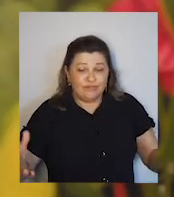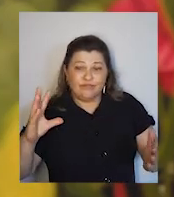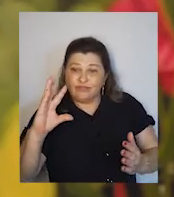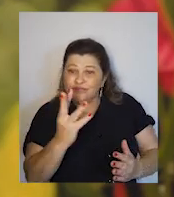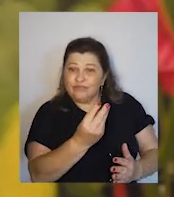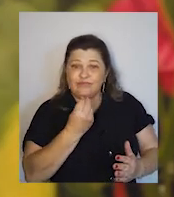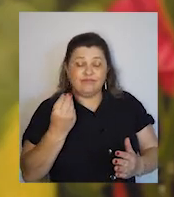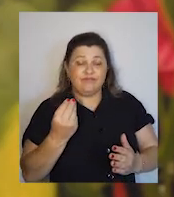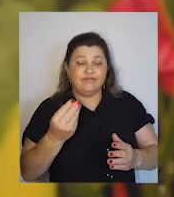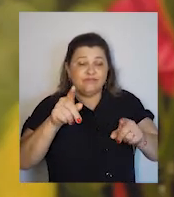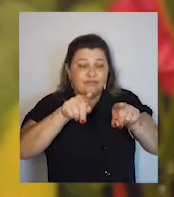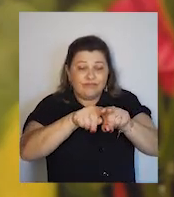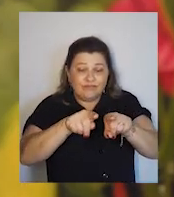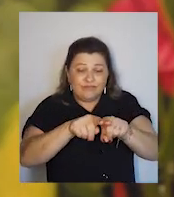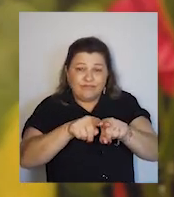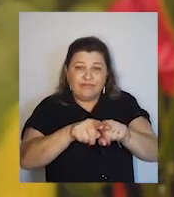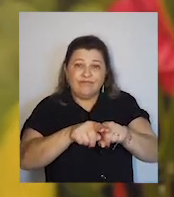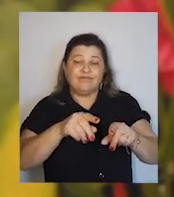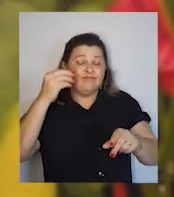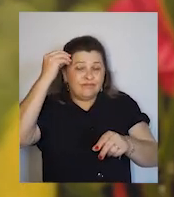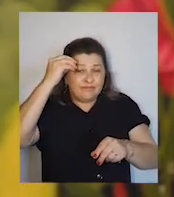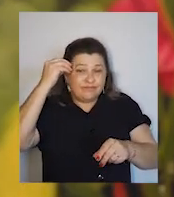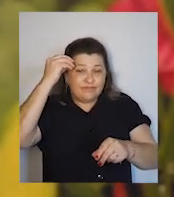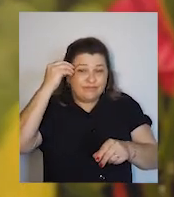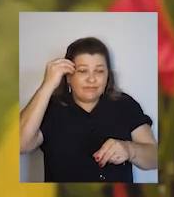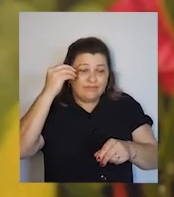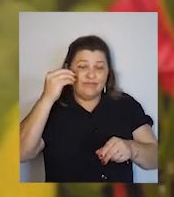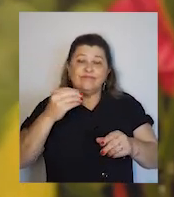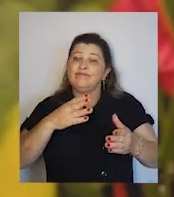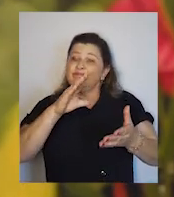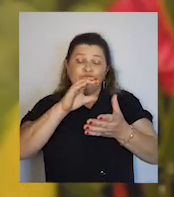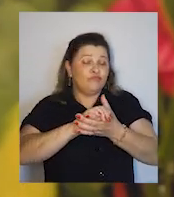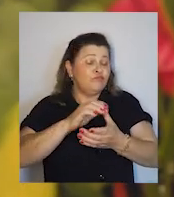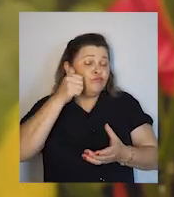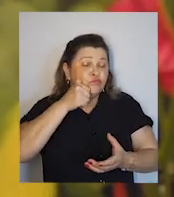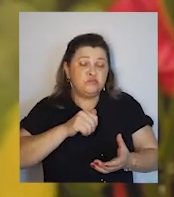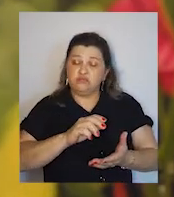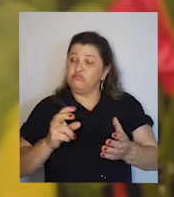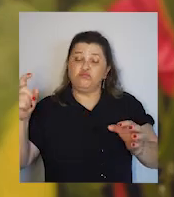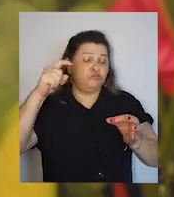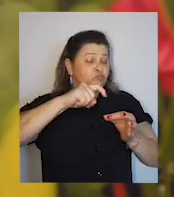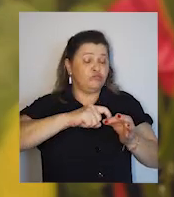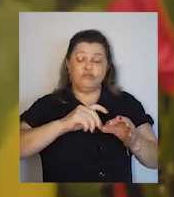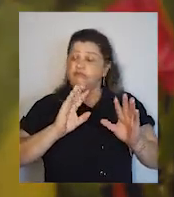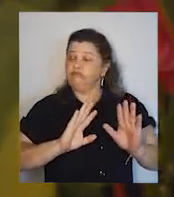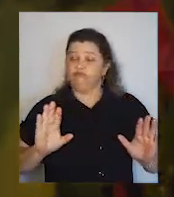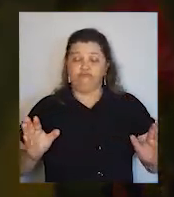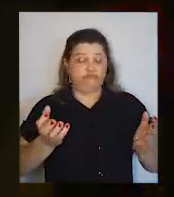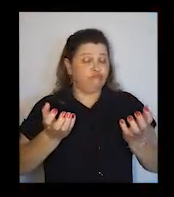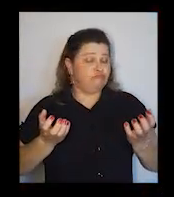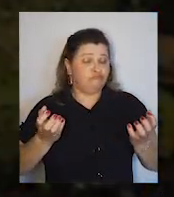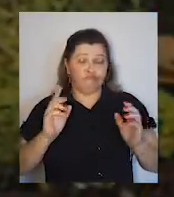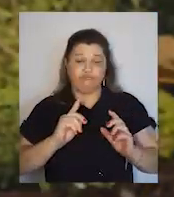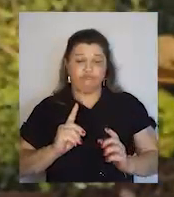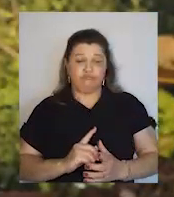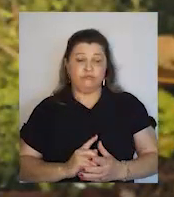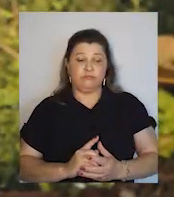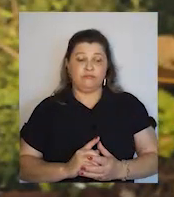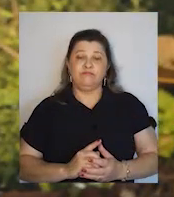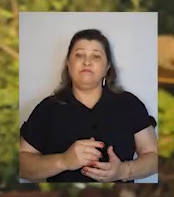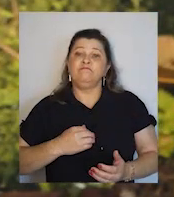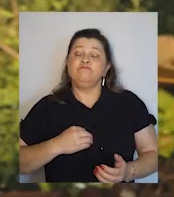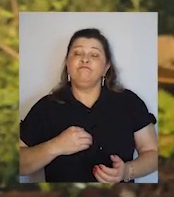né? E também a amarga experiência. A última, a Helena não quis, minha esposa não quis mais voltar lá, de maneira nenhuma, né?